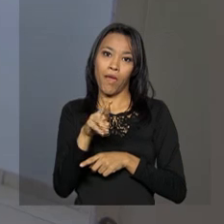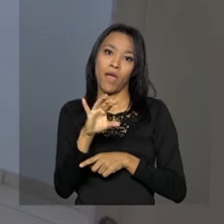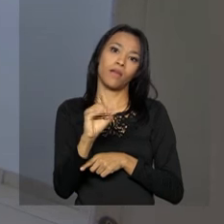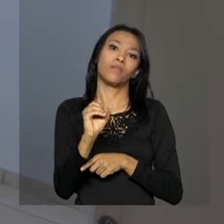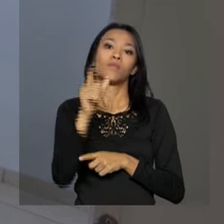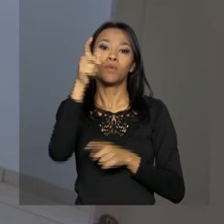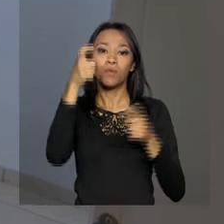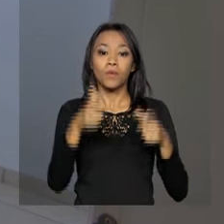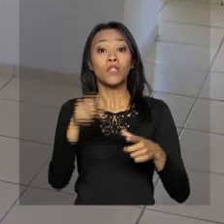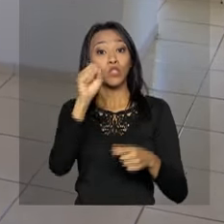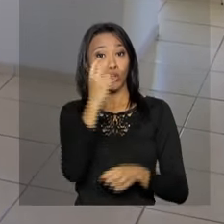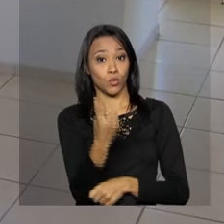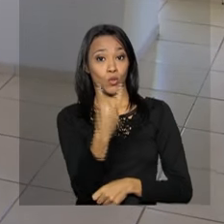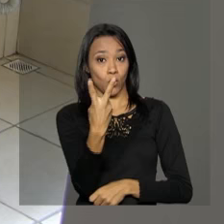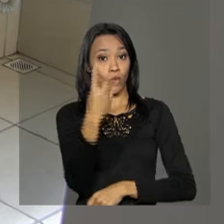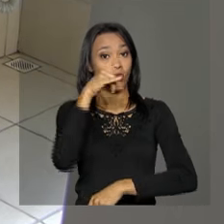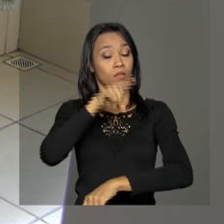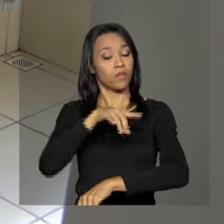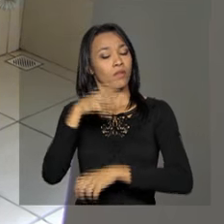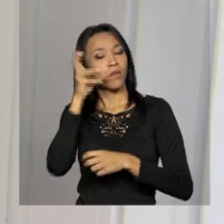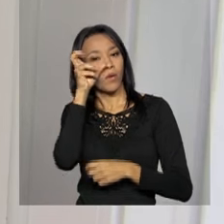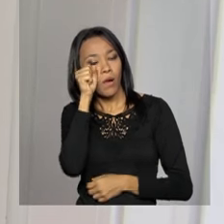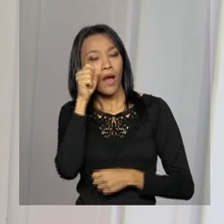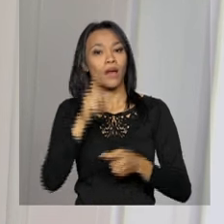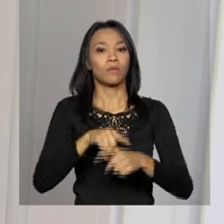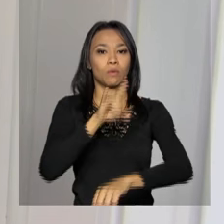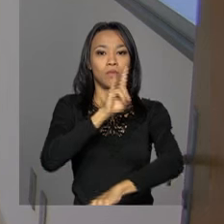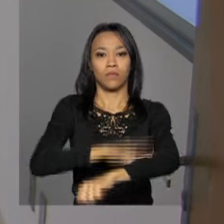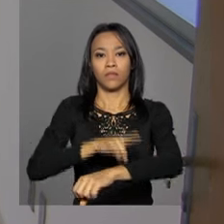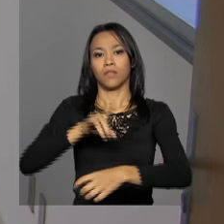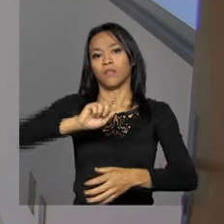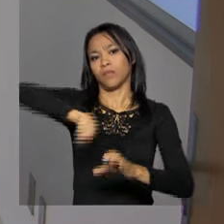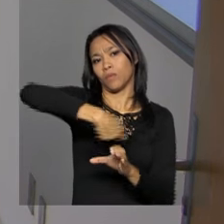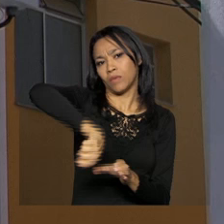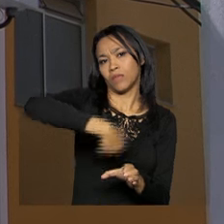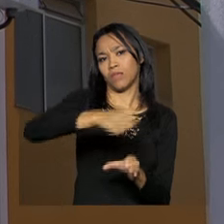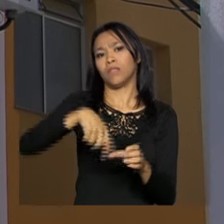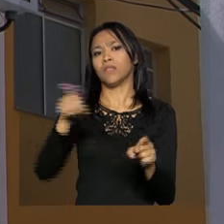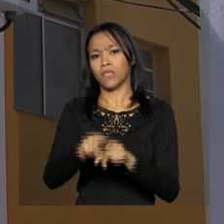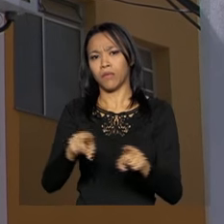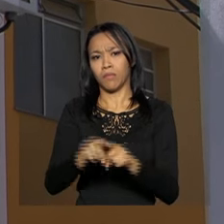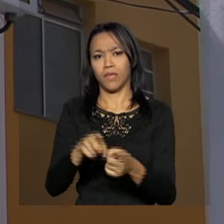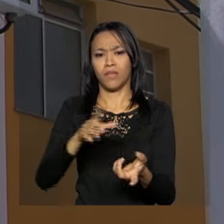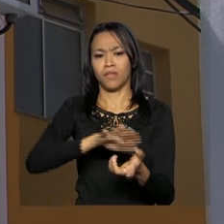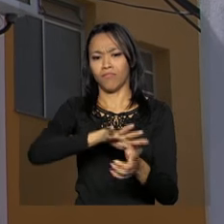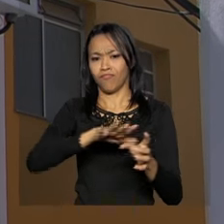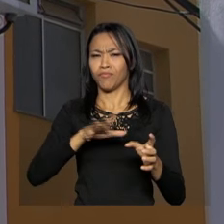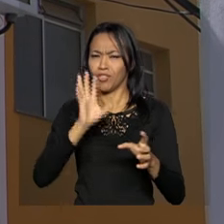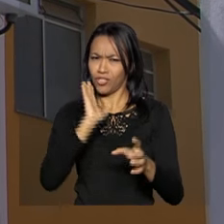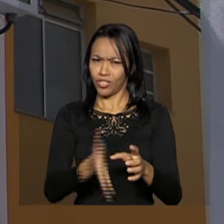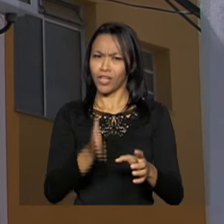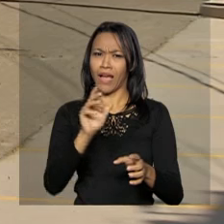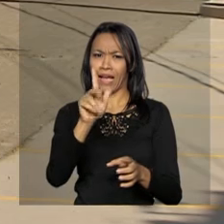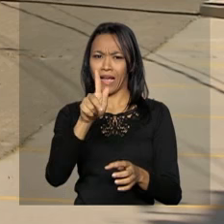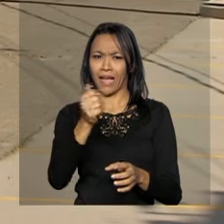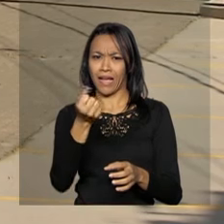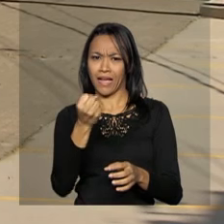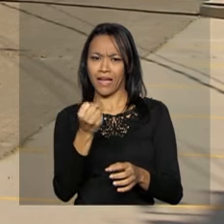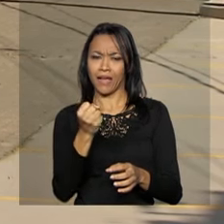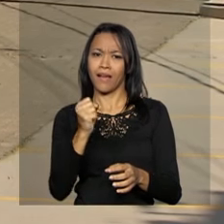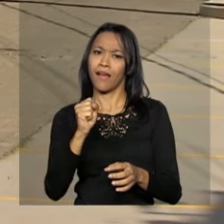Cruz. São dois quartos, sala, cozinha, banheiro e redes de gás e energia elétrica já instaladas.